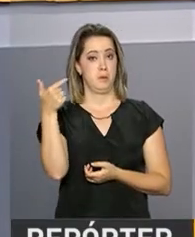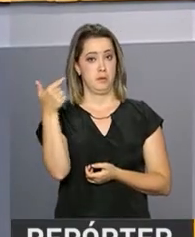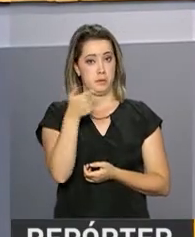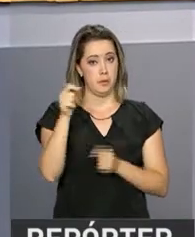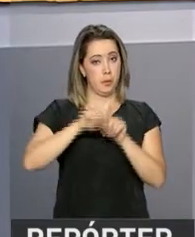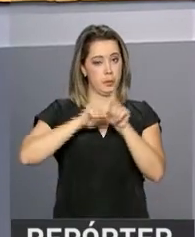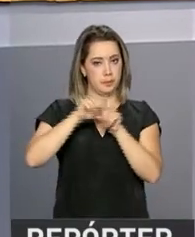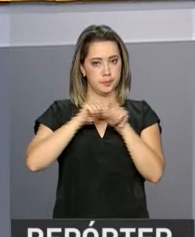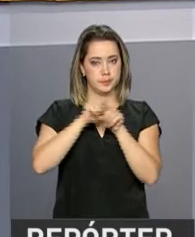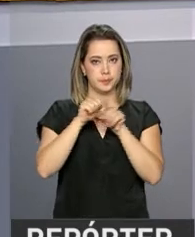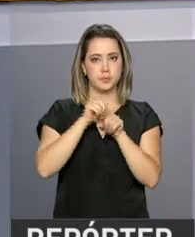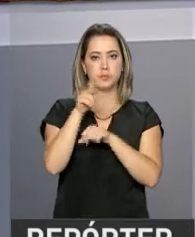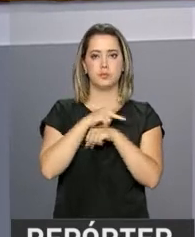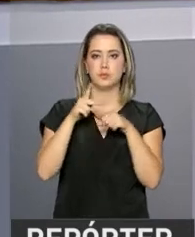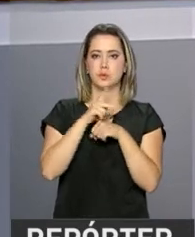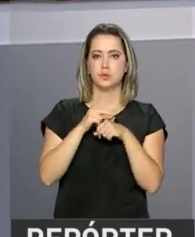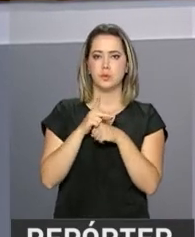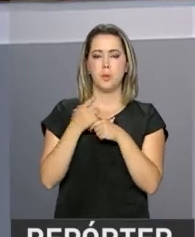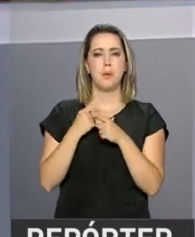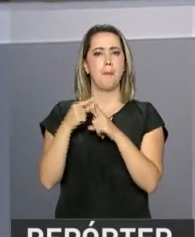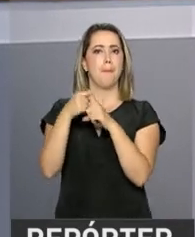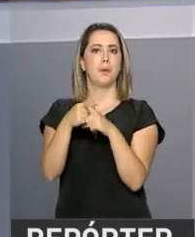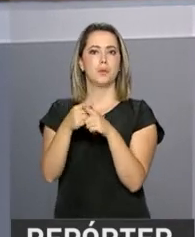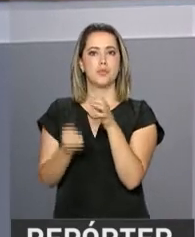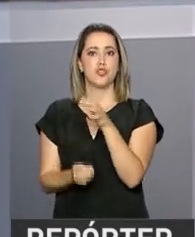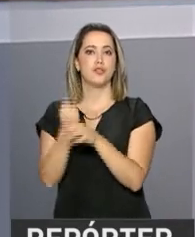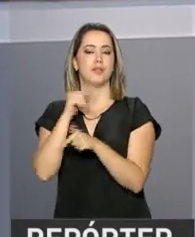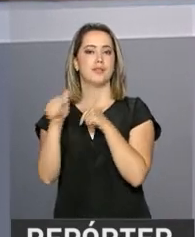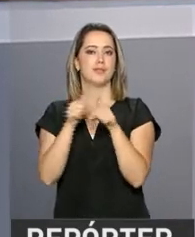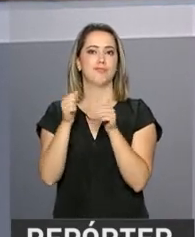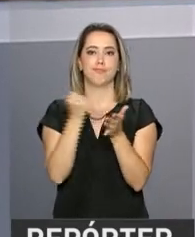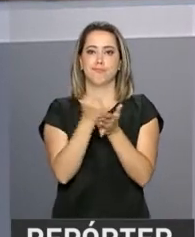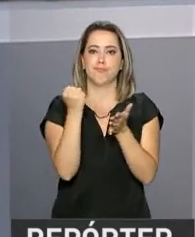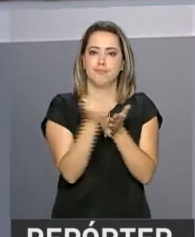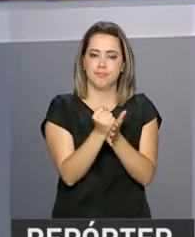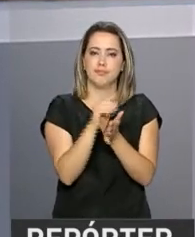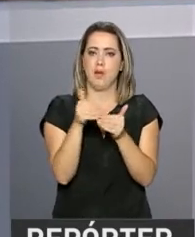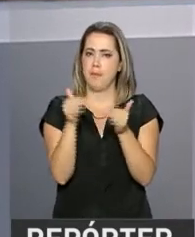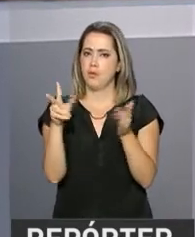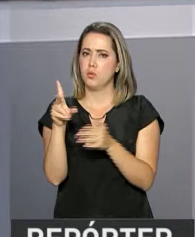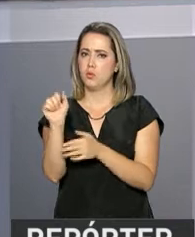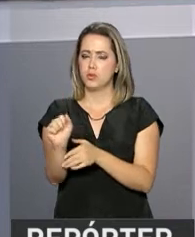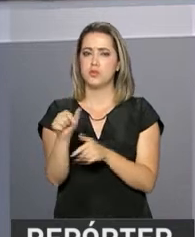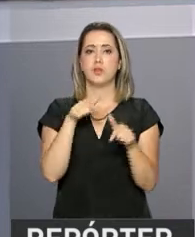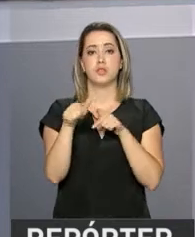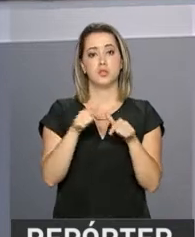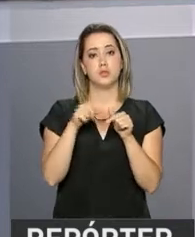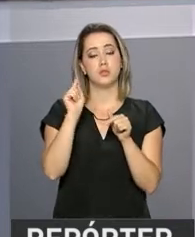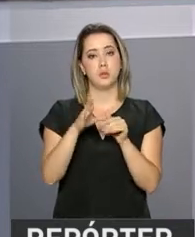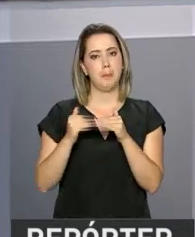o país registra um saldo positivo na geração de empregos com carteira assinada a abertura de vagas formais de trabalho